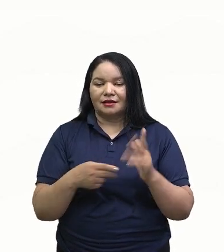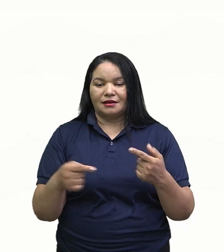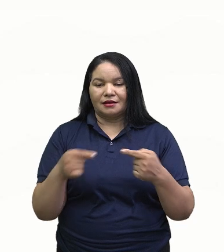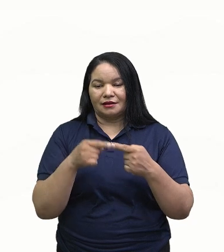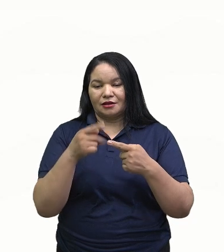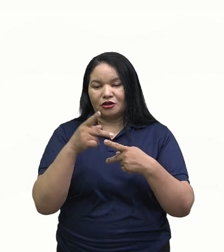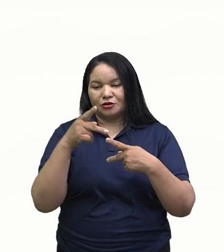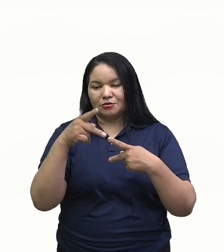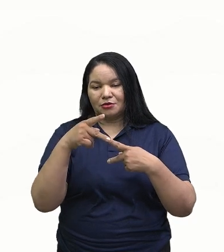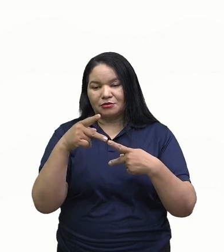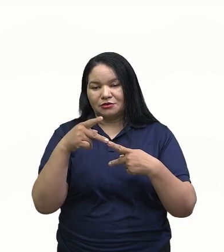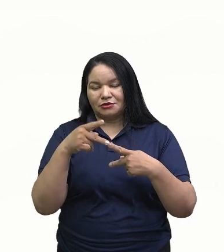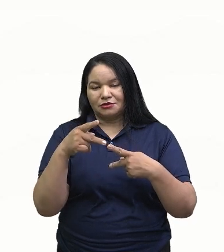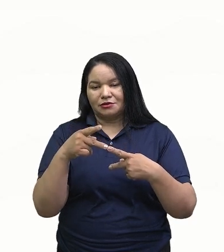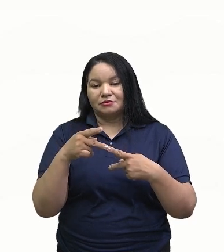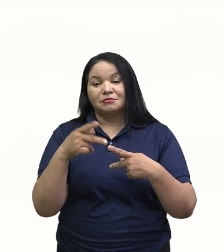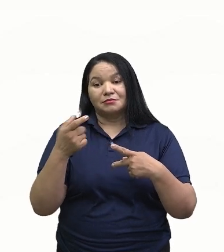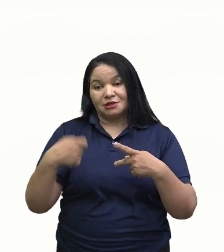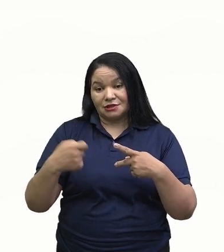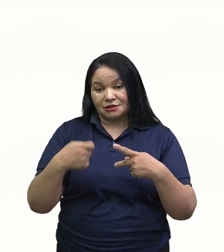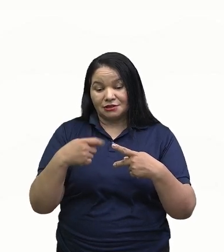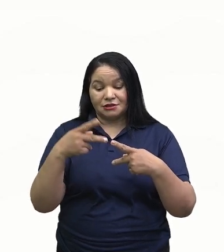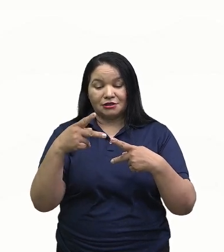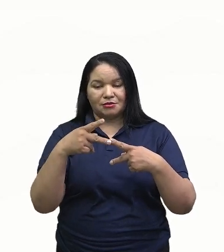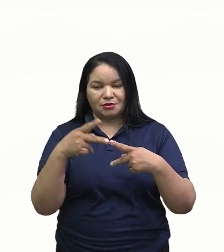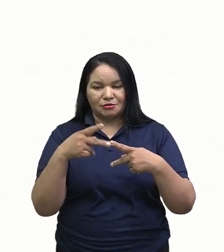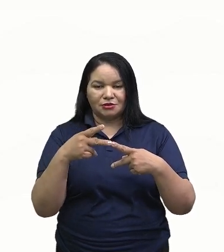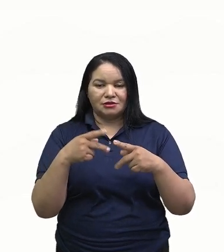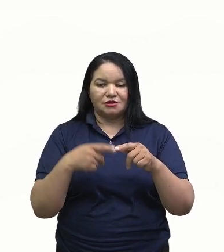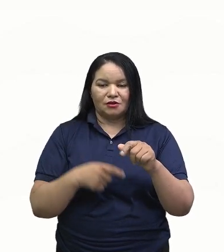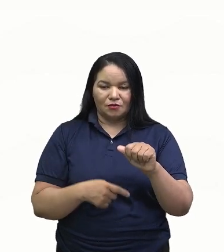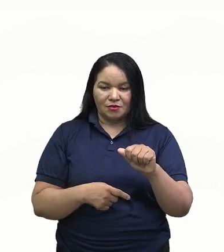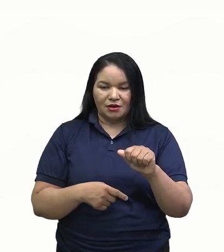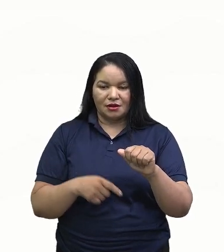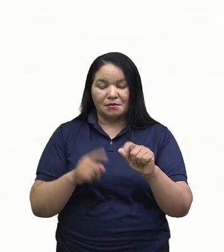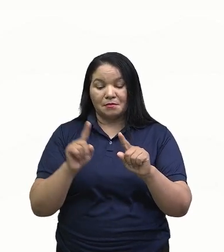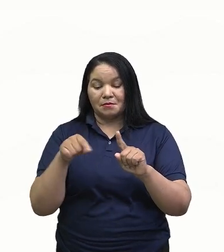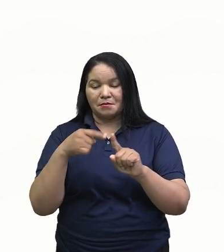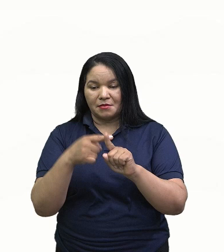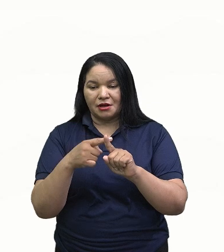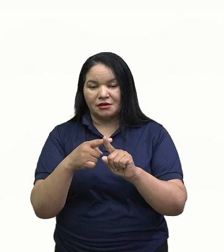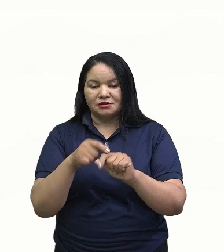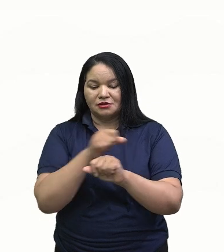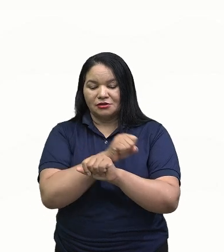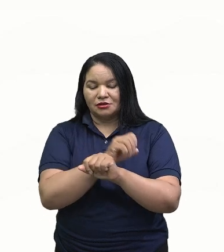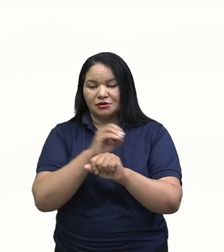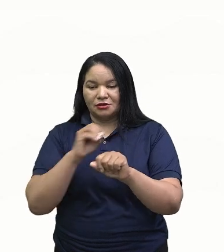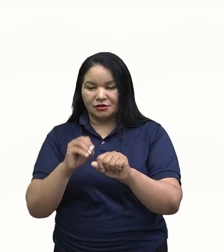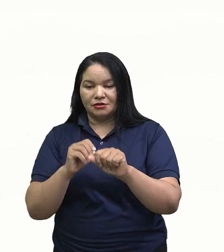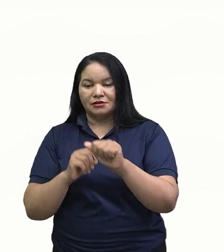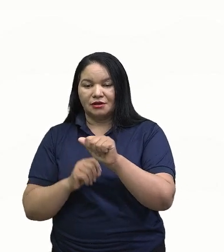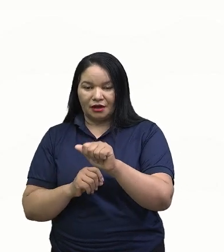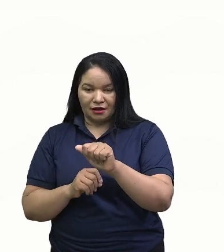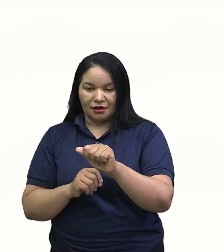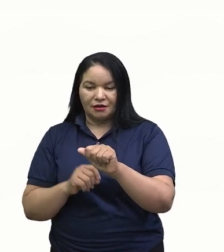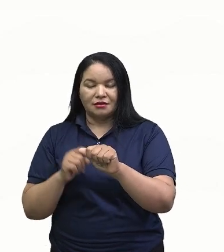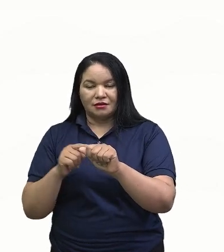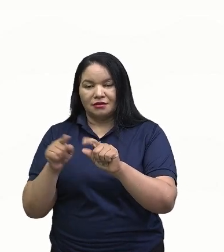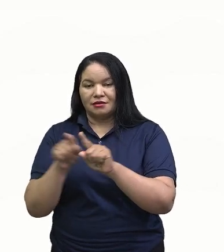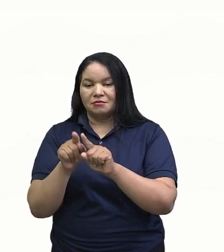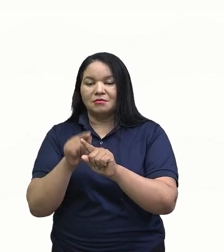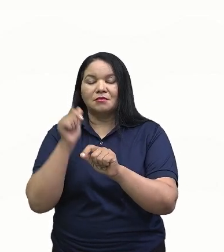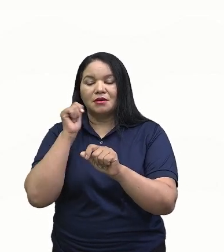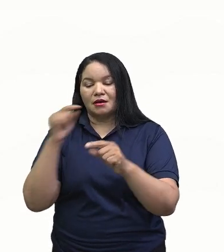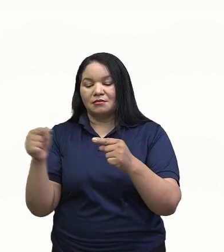preposição. Tem que haver uma preposição a mais um artigo a que é exigido de uma palavra no